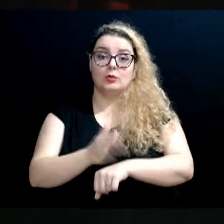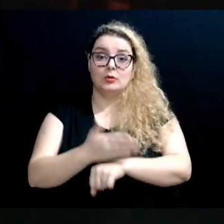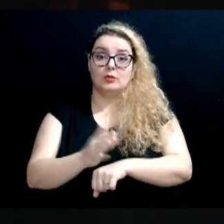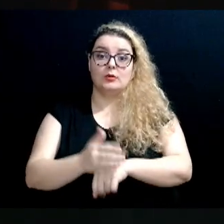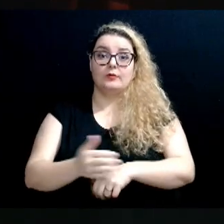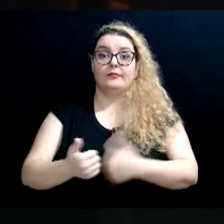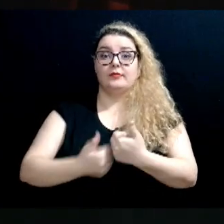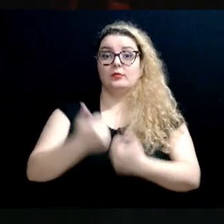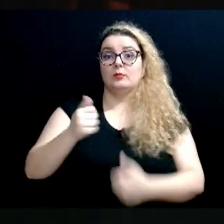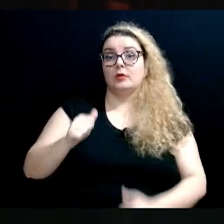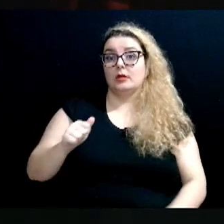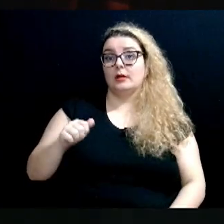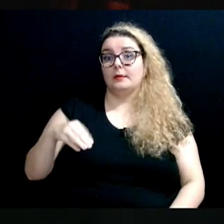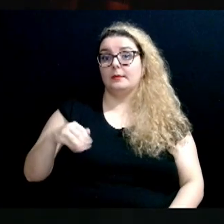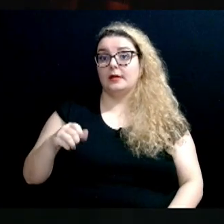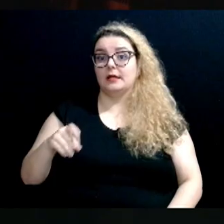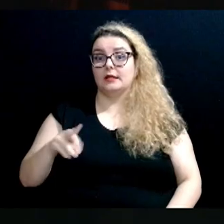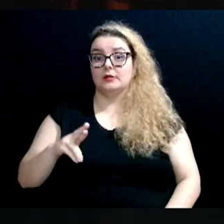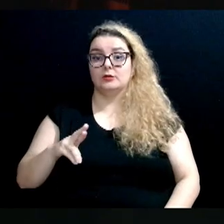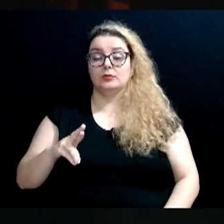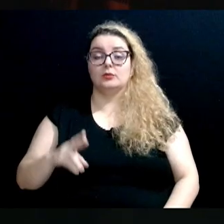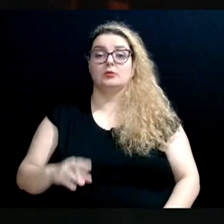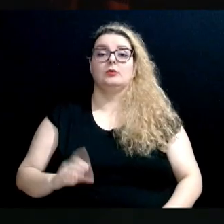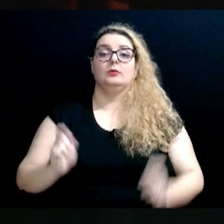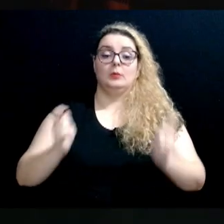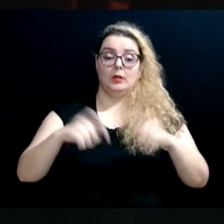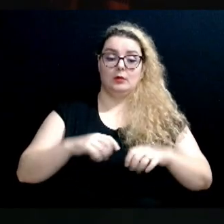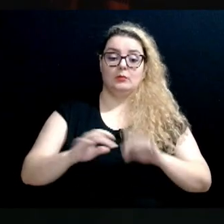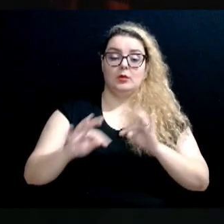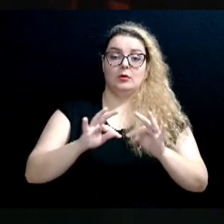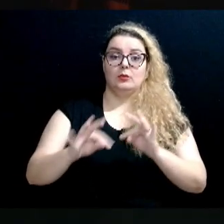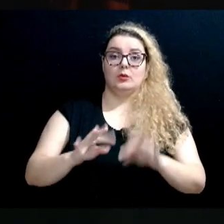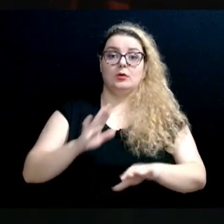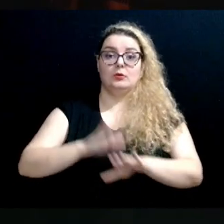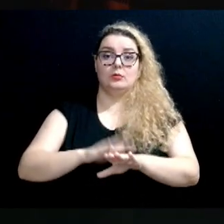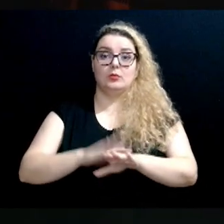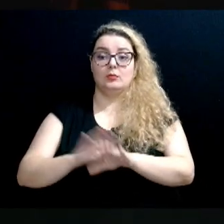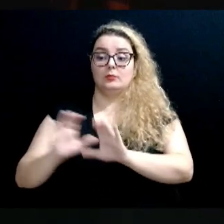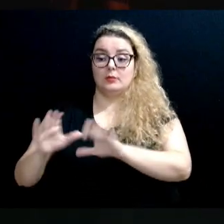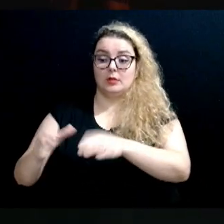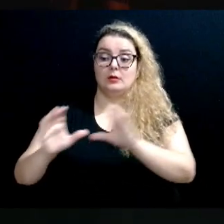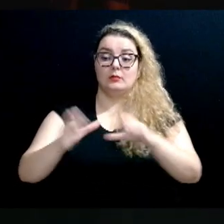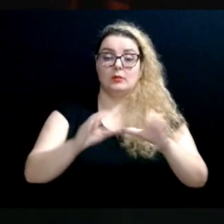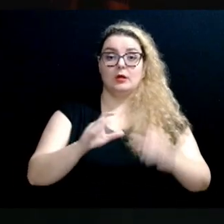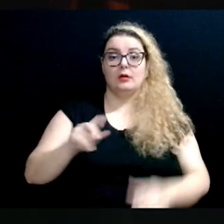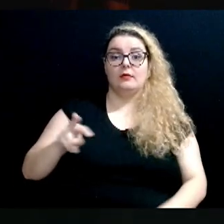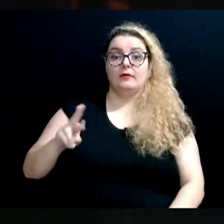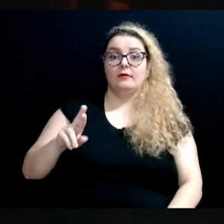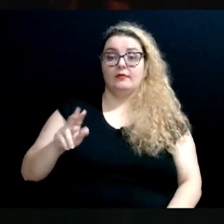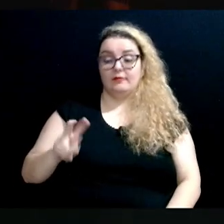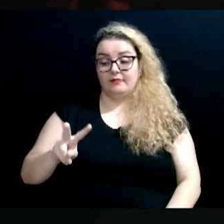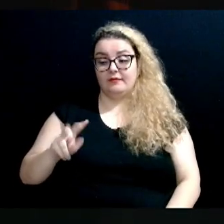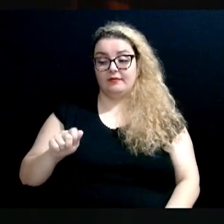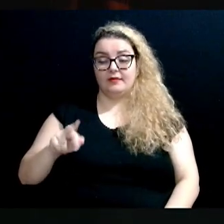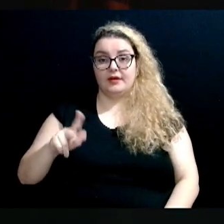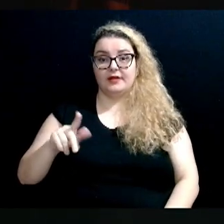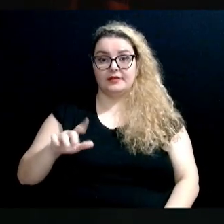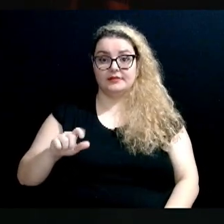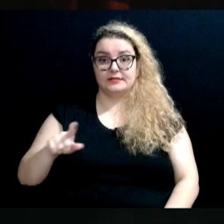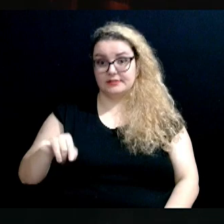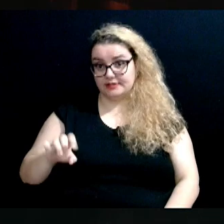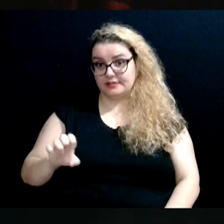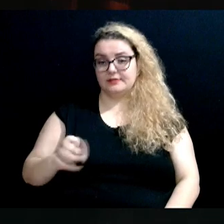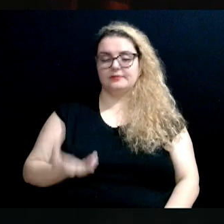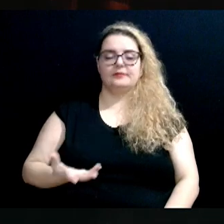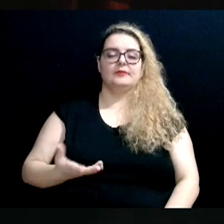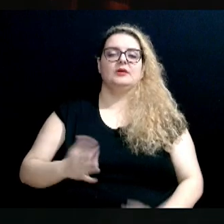gratuita voltada à capacitação de técnicos que atuam em equipes da várzea, escolinhas e projetos sociais da cidade. O curso terá carga